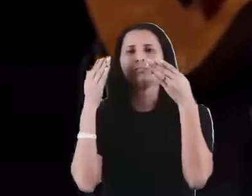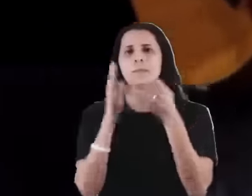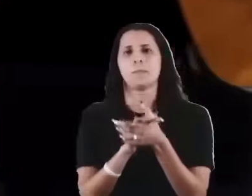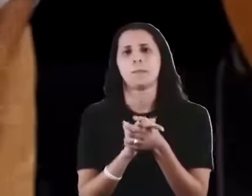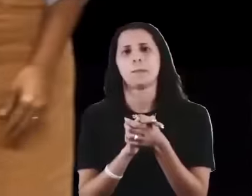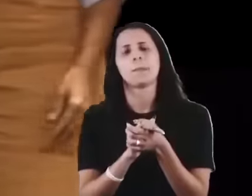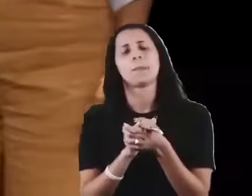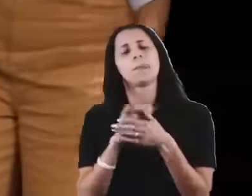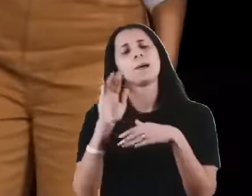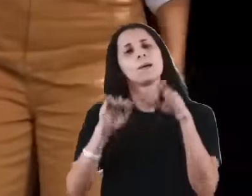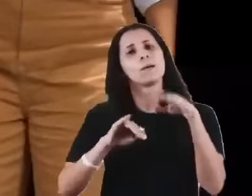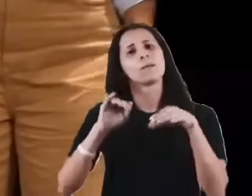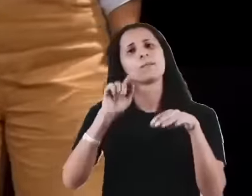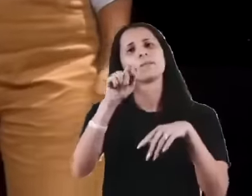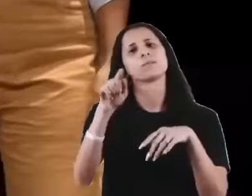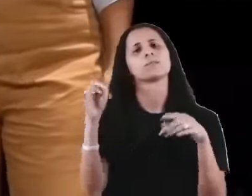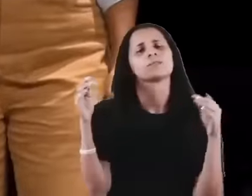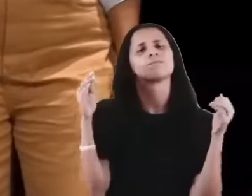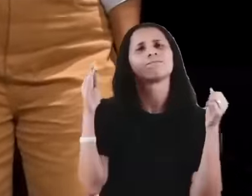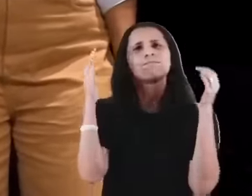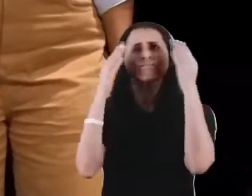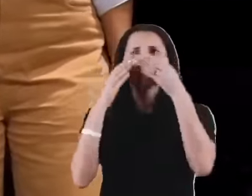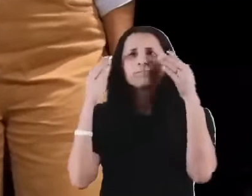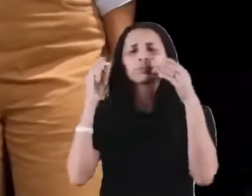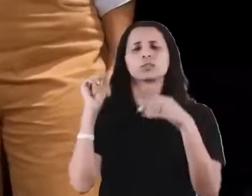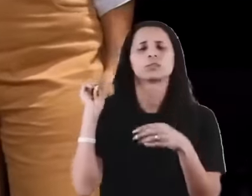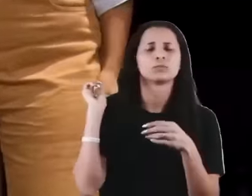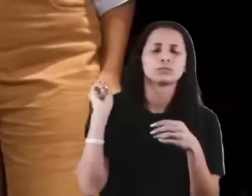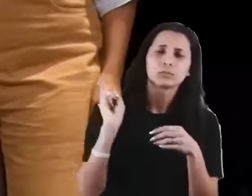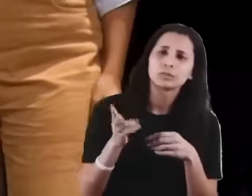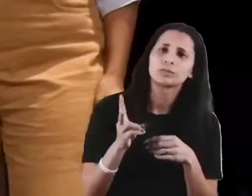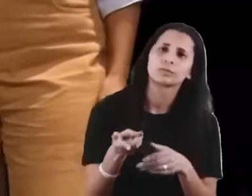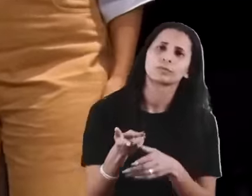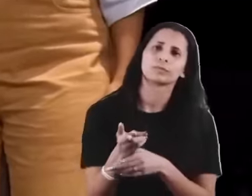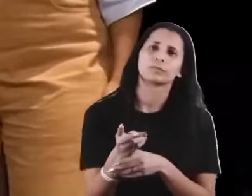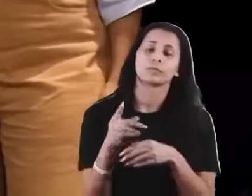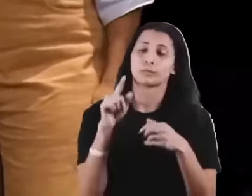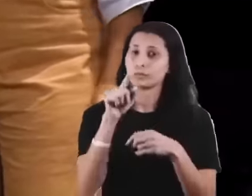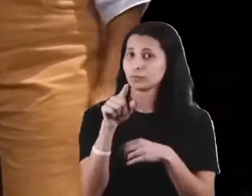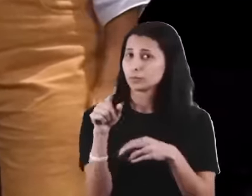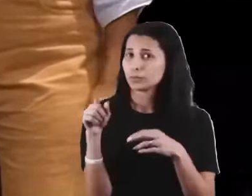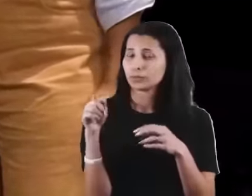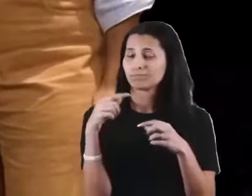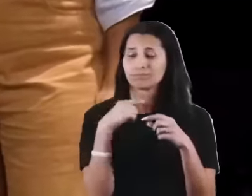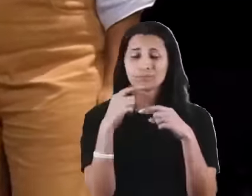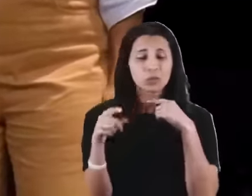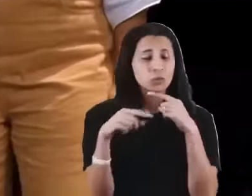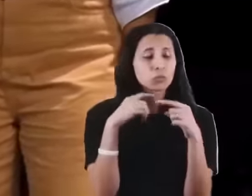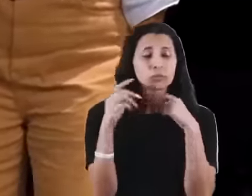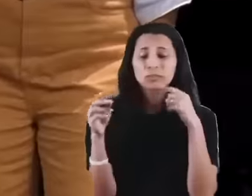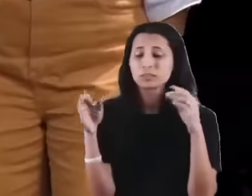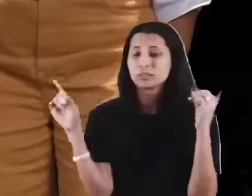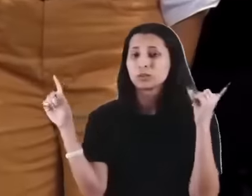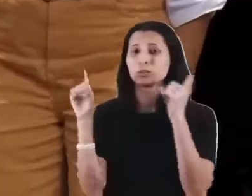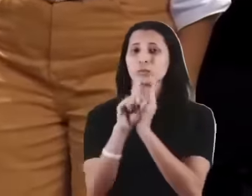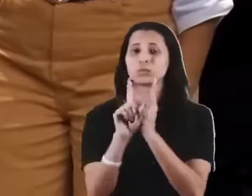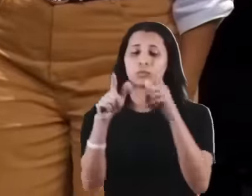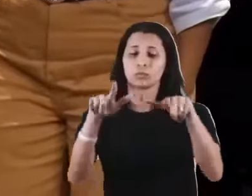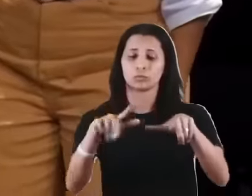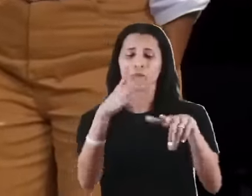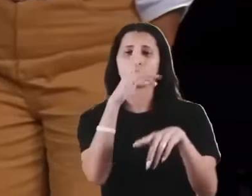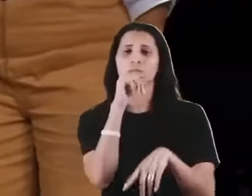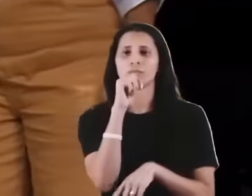E você tá com a vida nos seus olhos Faz tempo que você não está conseguindo achar é de